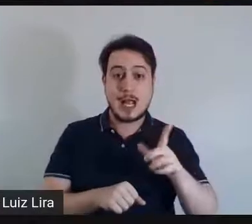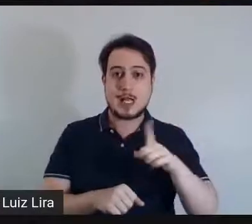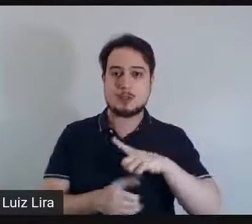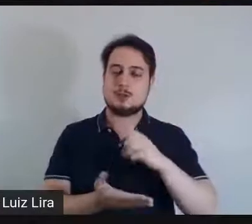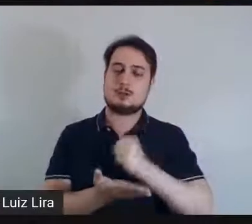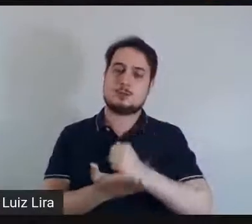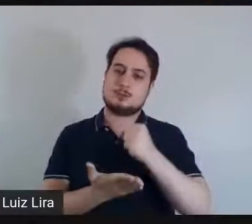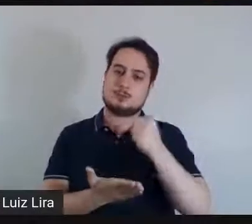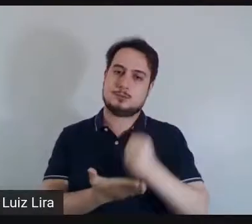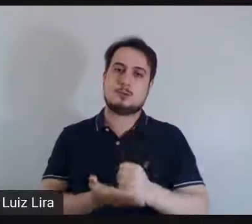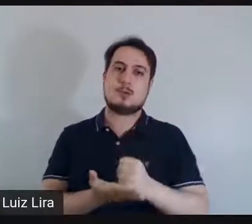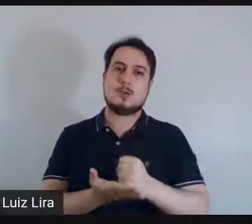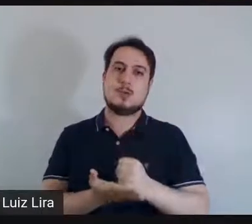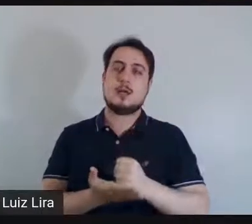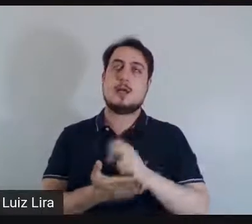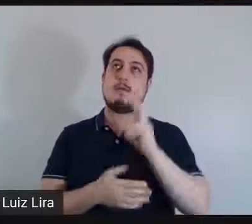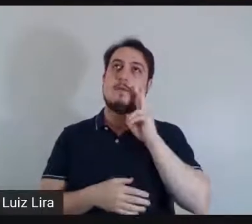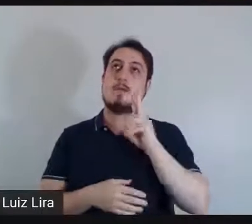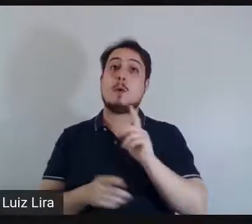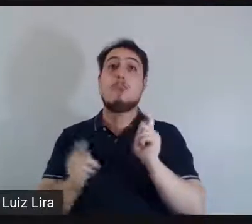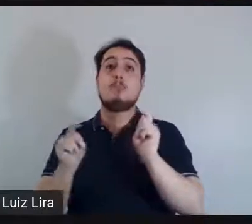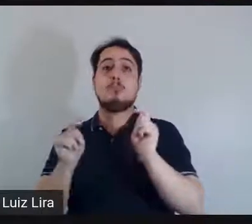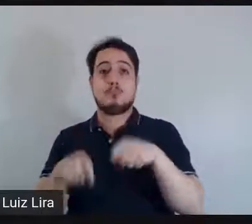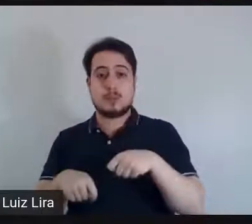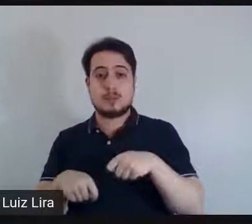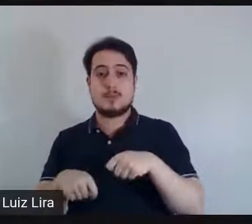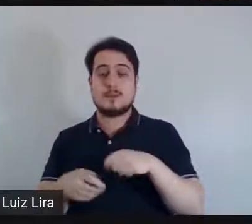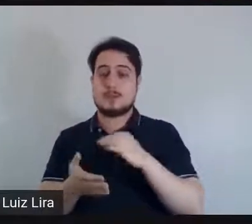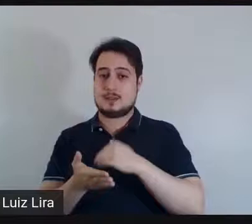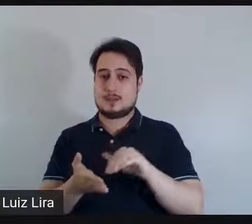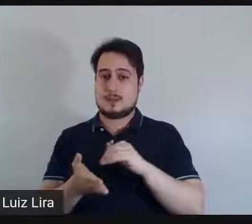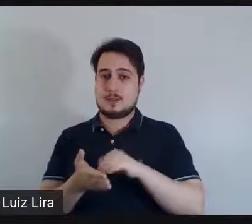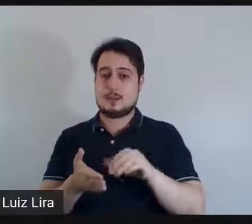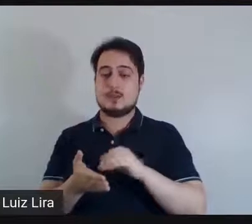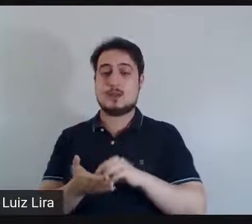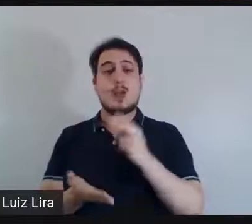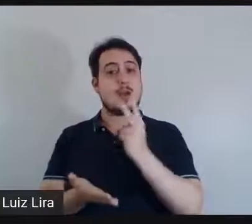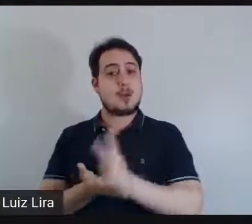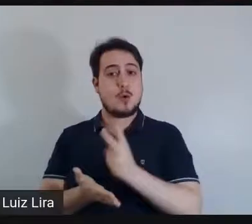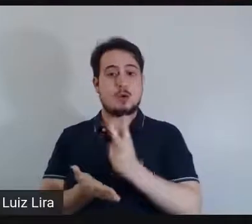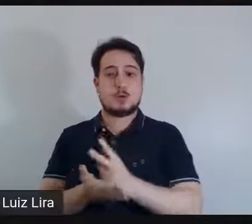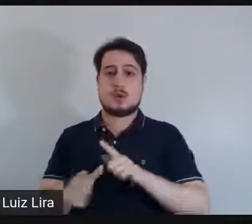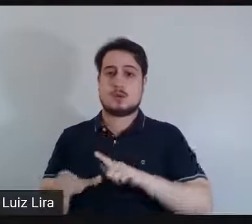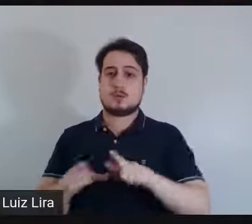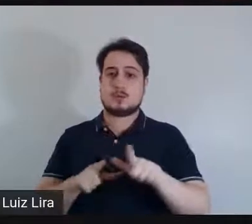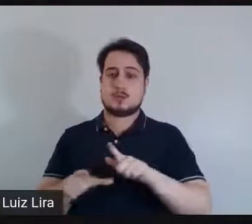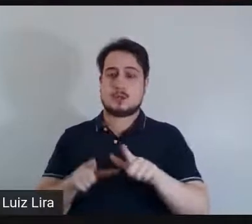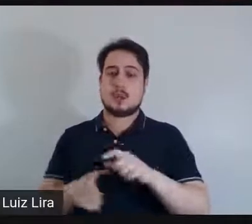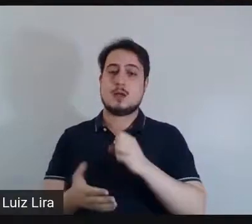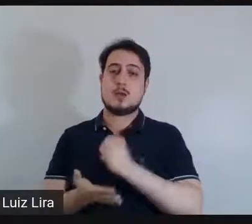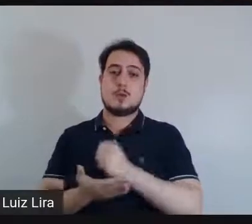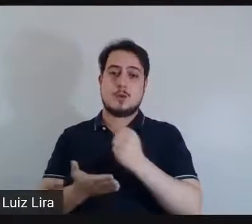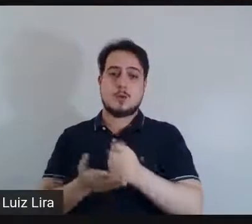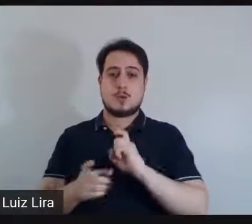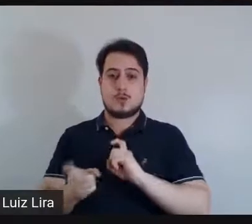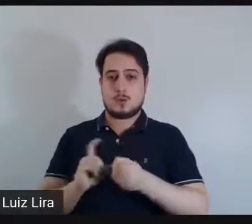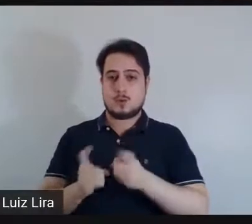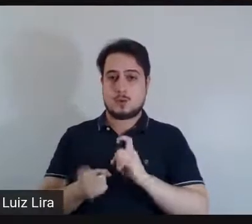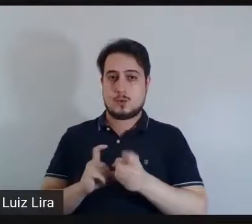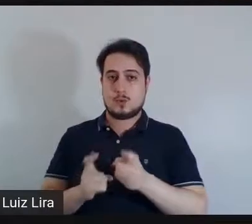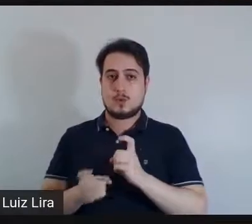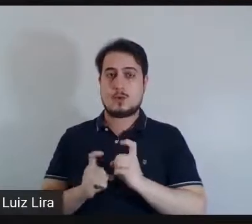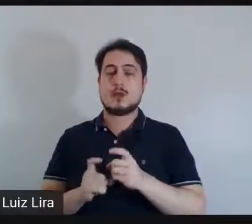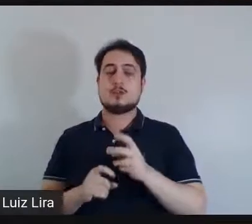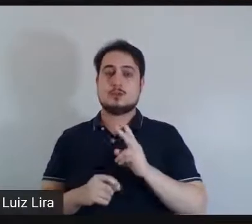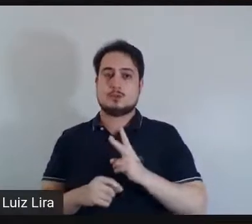gente viu a possibilidade, a SEGES, de manutenção do trabalho, do contrato administrativo, no status que ele